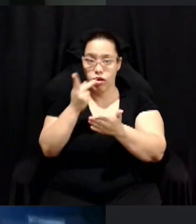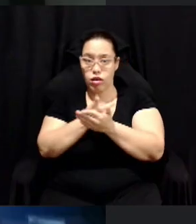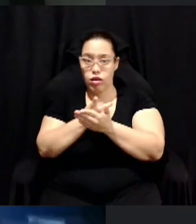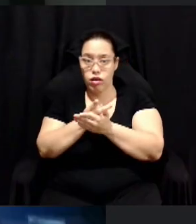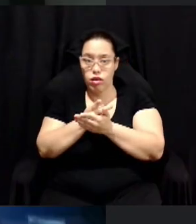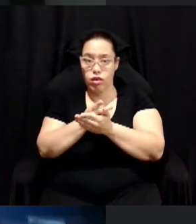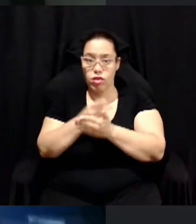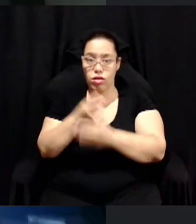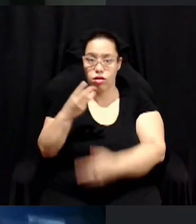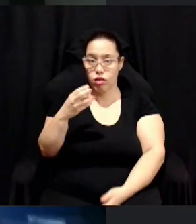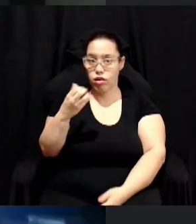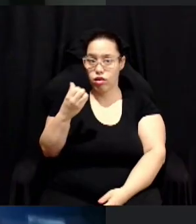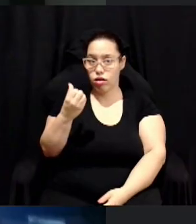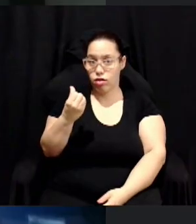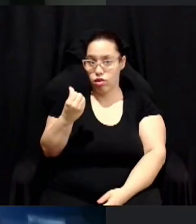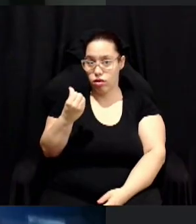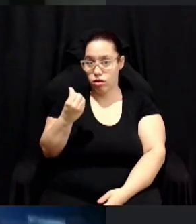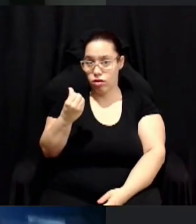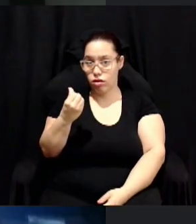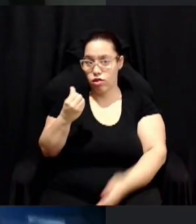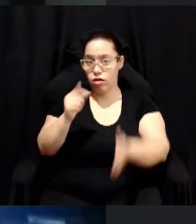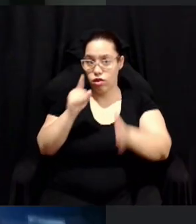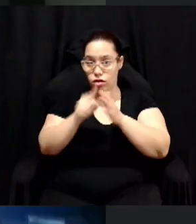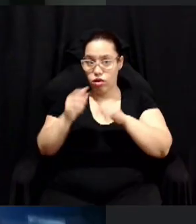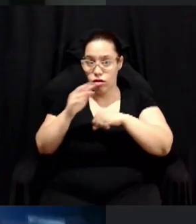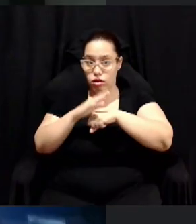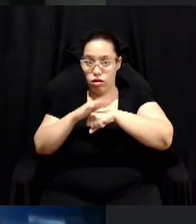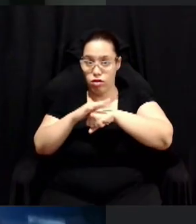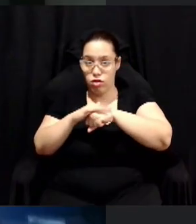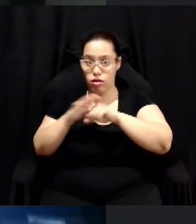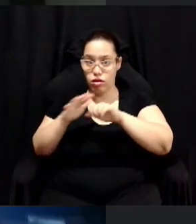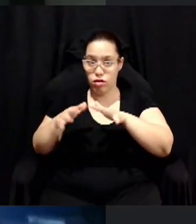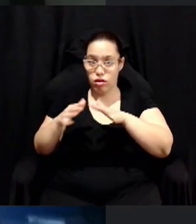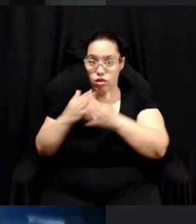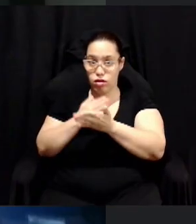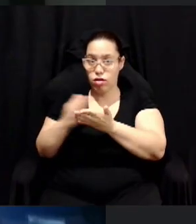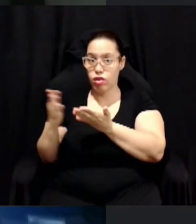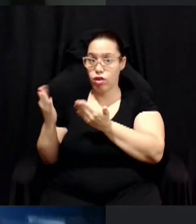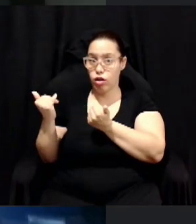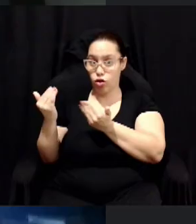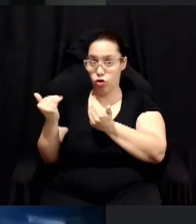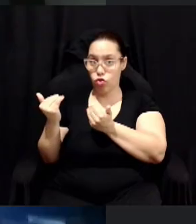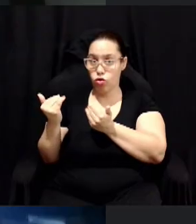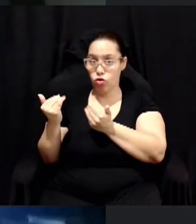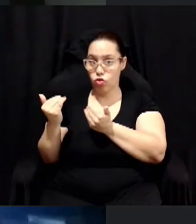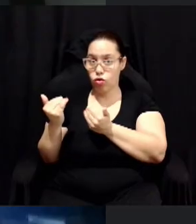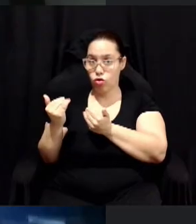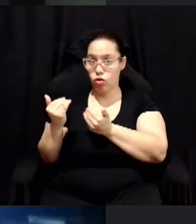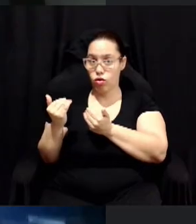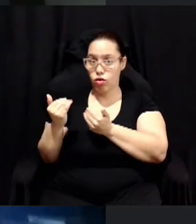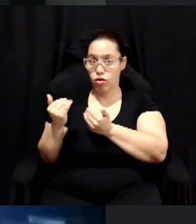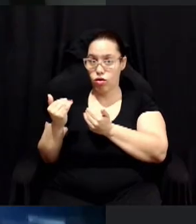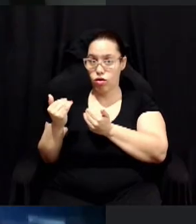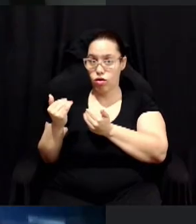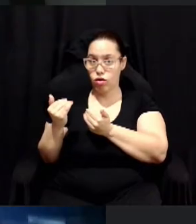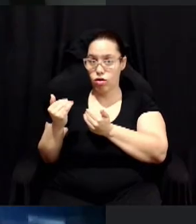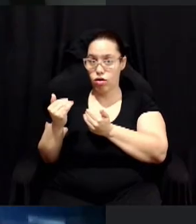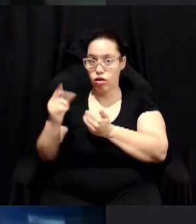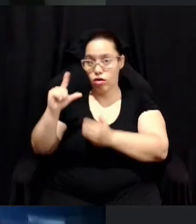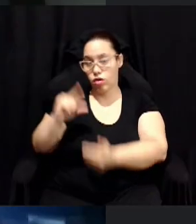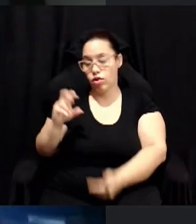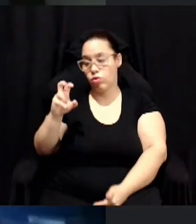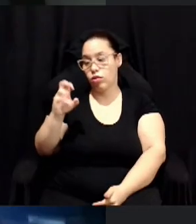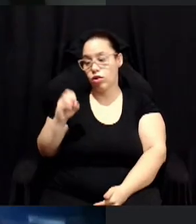anos que eu recebi um diagnóstico de doença de Parkinson de início jovem, né, que é quando acomete pessoas abaixo de 50 anos de